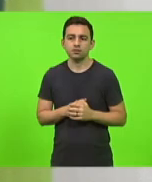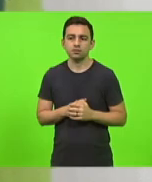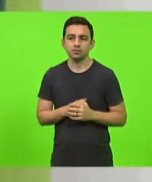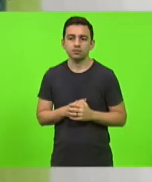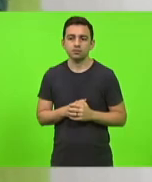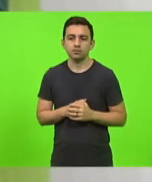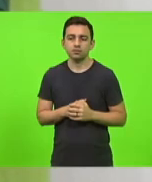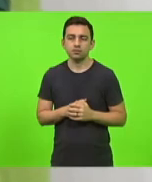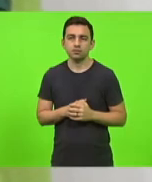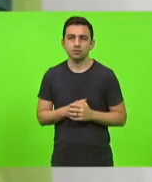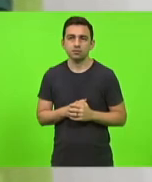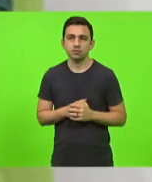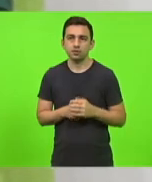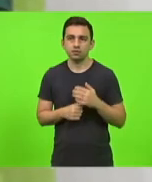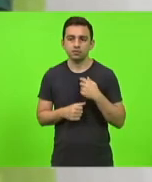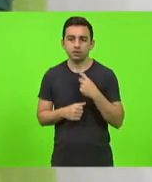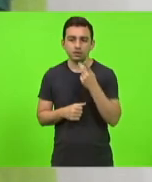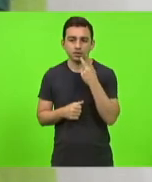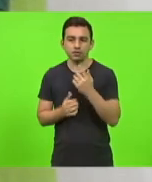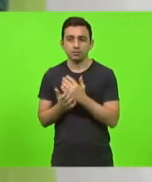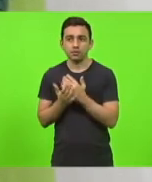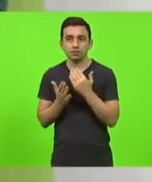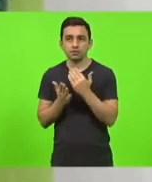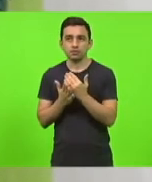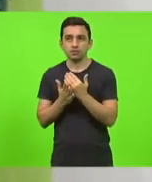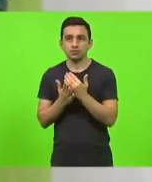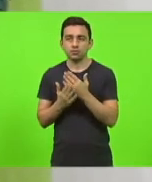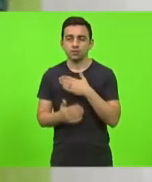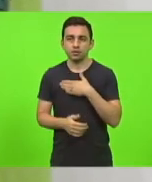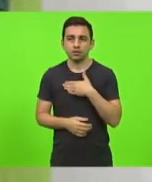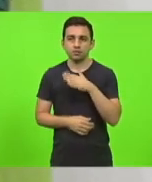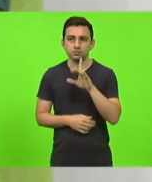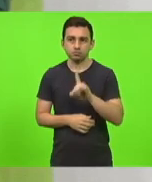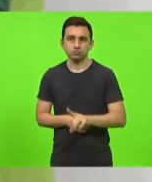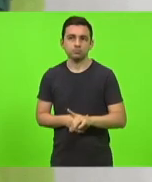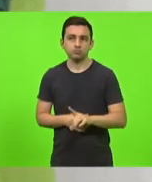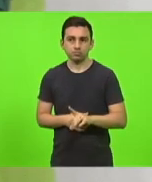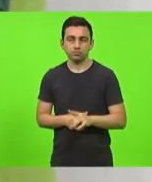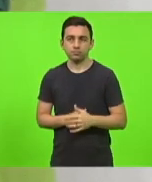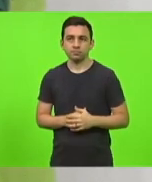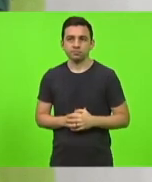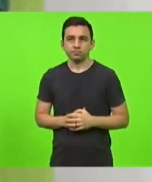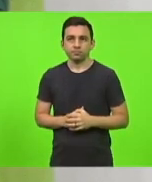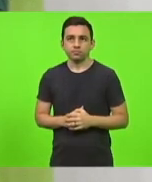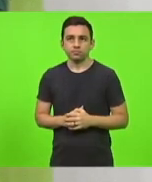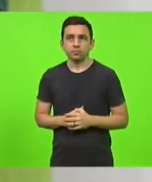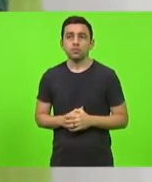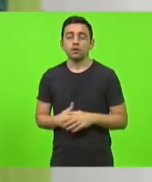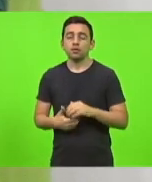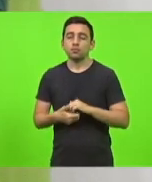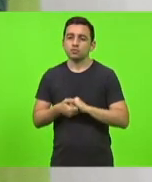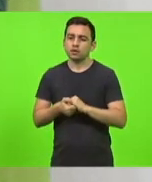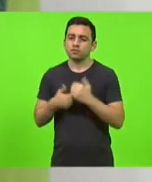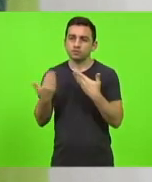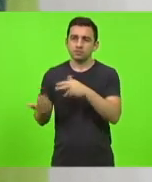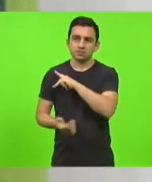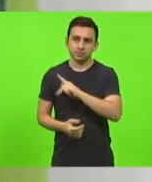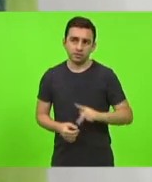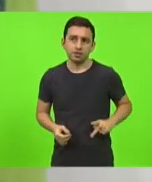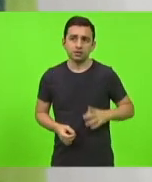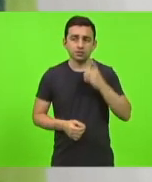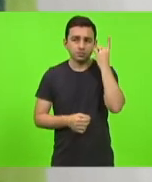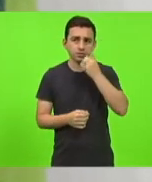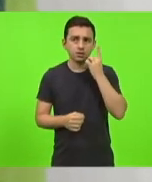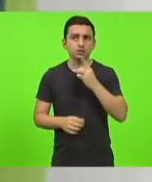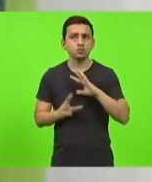Eu vou falar tudo e mais um pouco. Estou no meu direito. Eu quero cumprimentá-lo, presidente, deputados, deputadas, todos